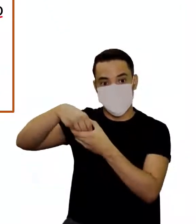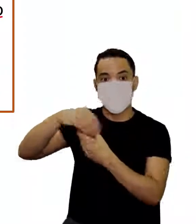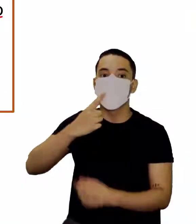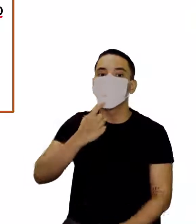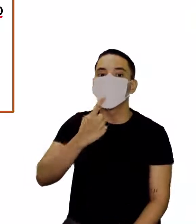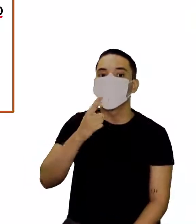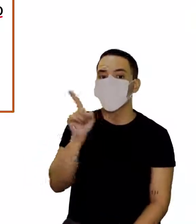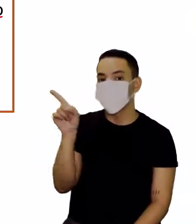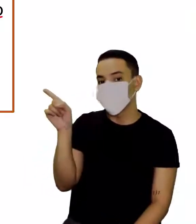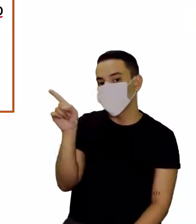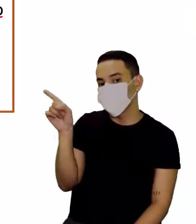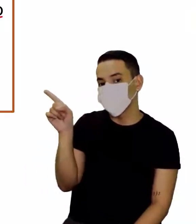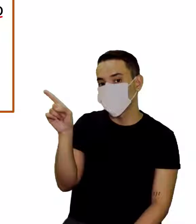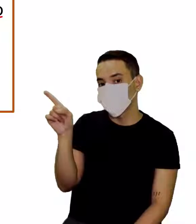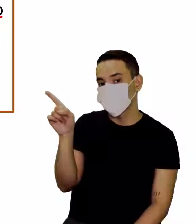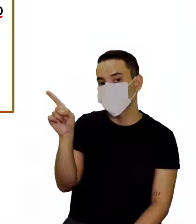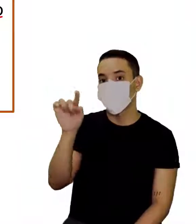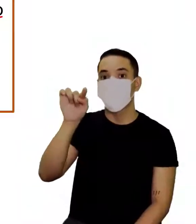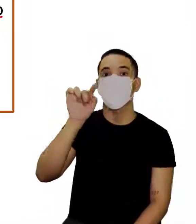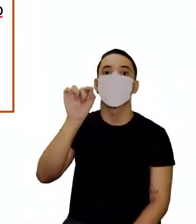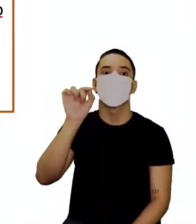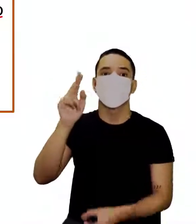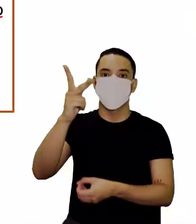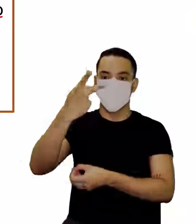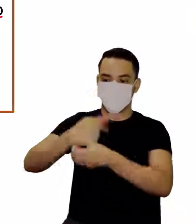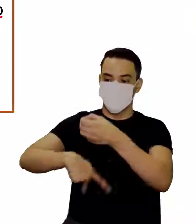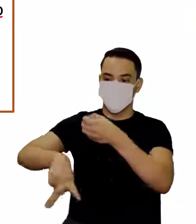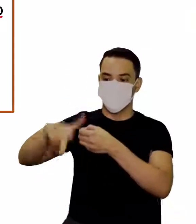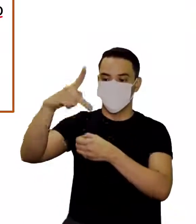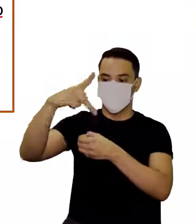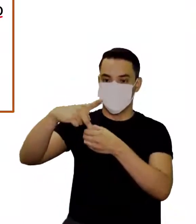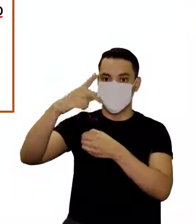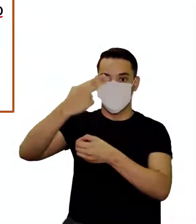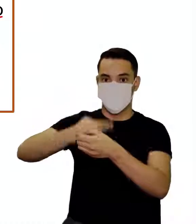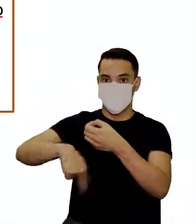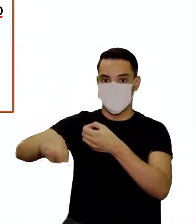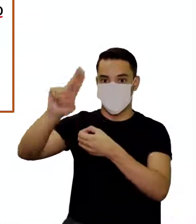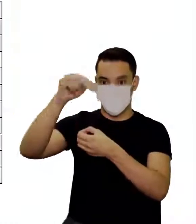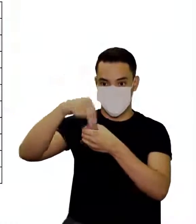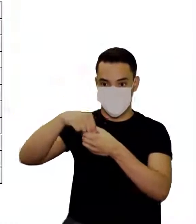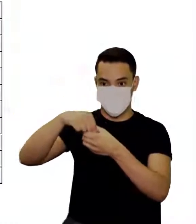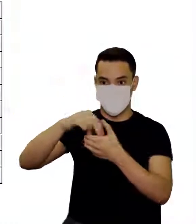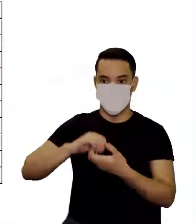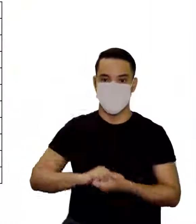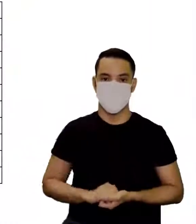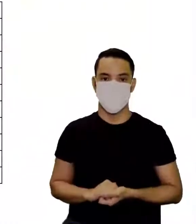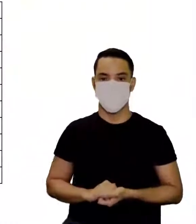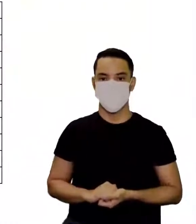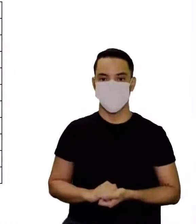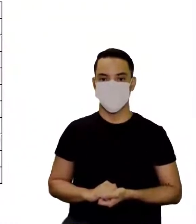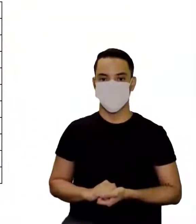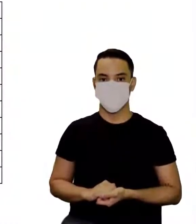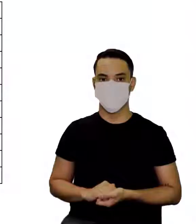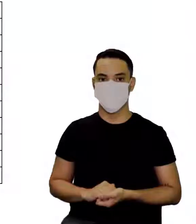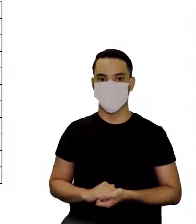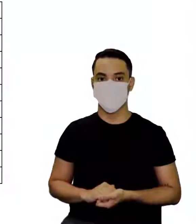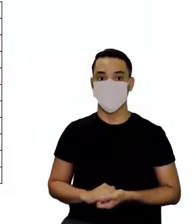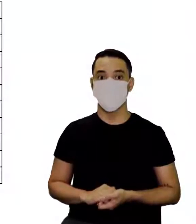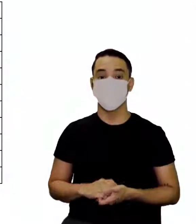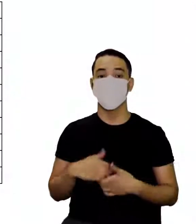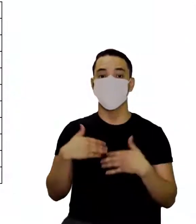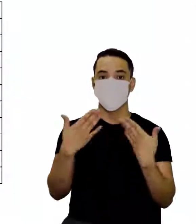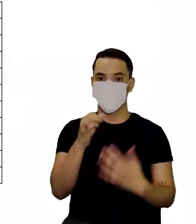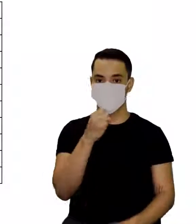nêutrons ligados e lógico aí com uma força muito, muito, muito grande. Eletrização por